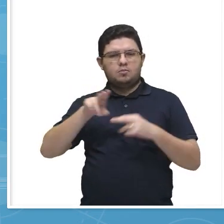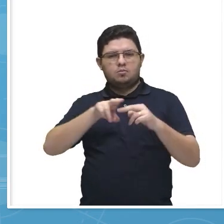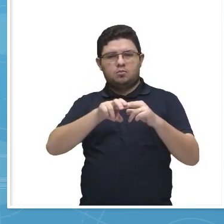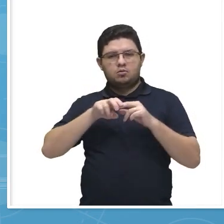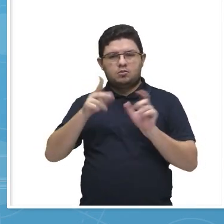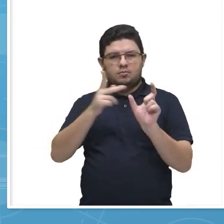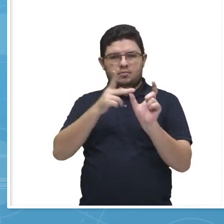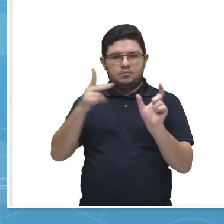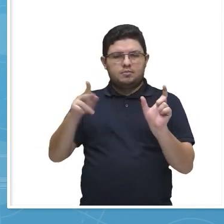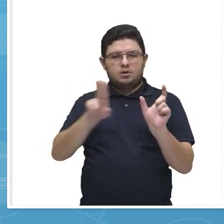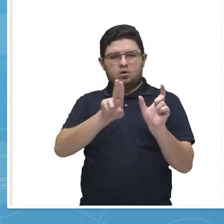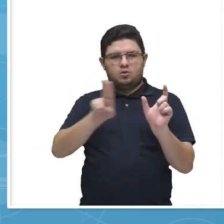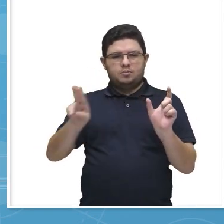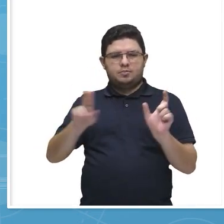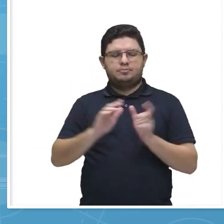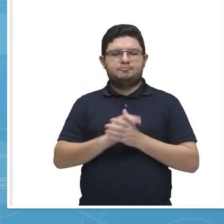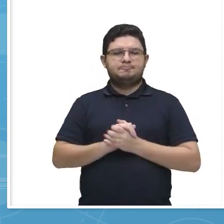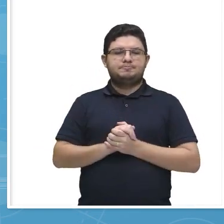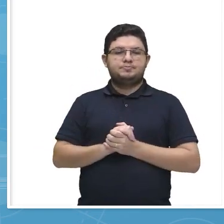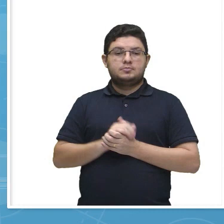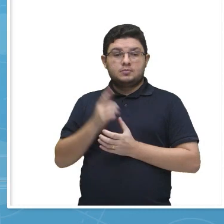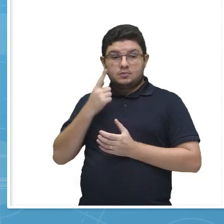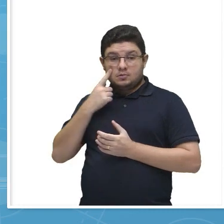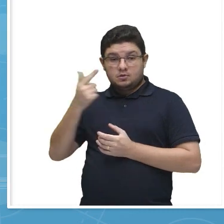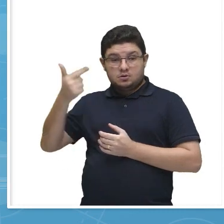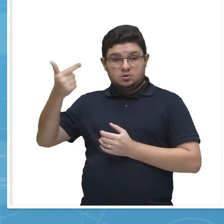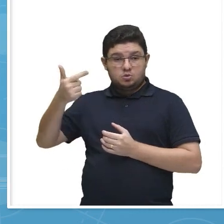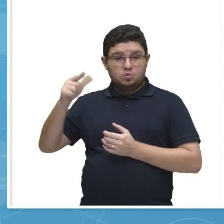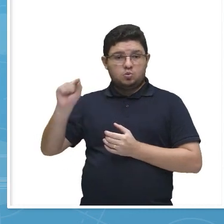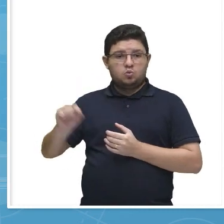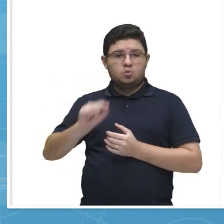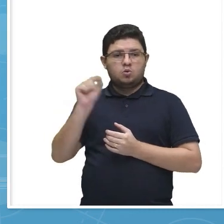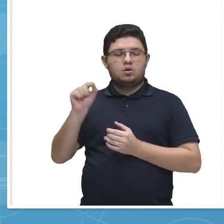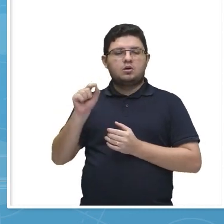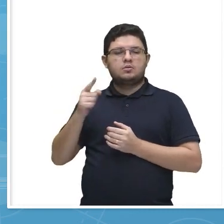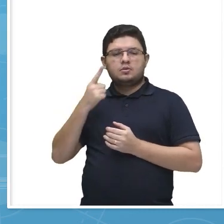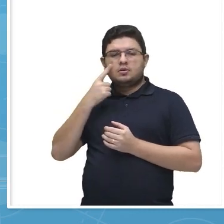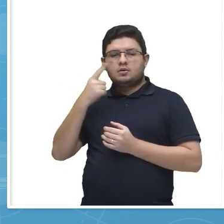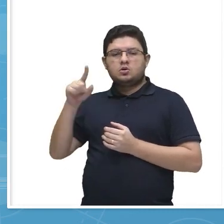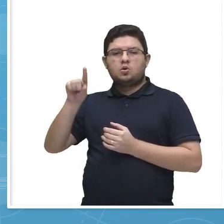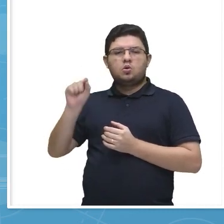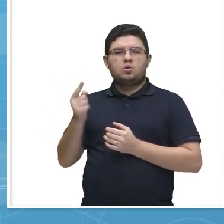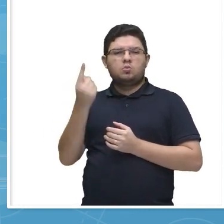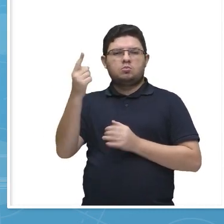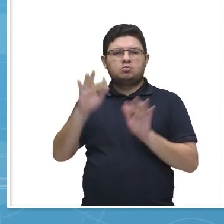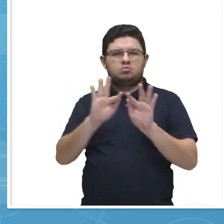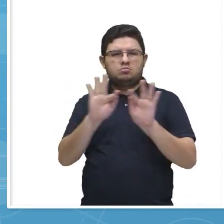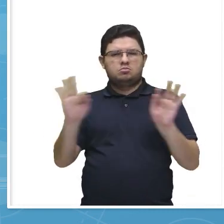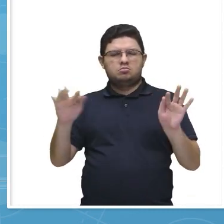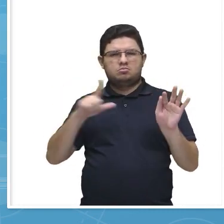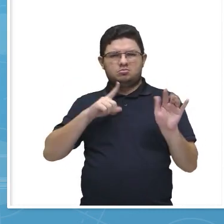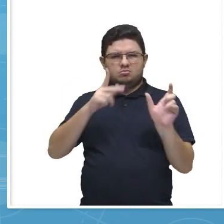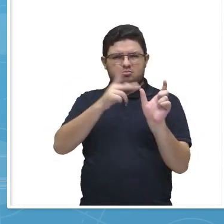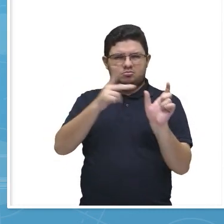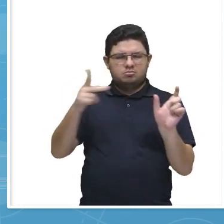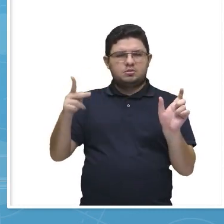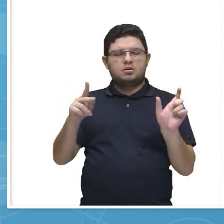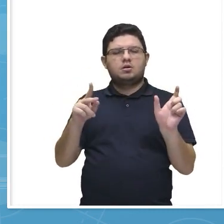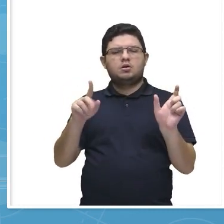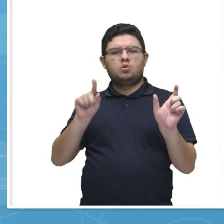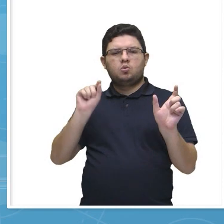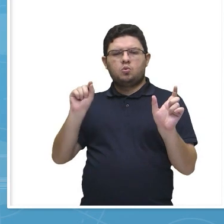verbal, certo? Então, qual oração tem o predicado verbal? Letra A. No trabalho, use equipamentos